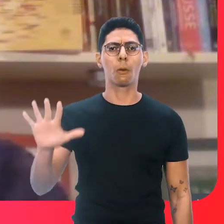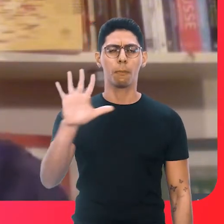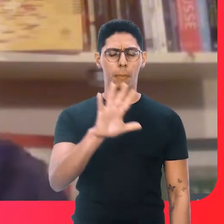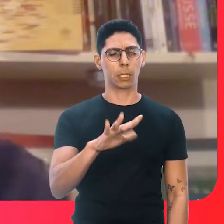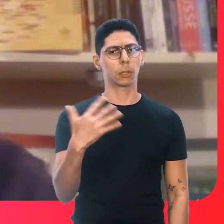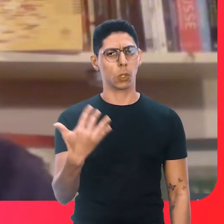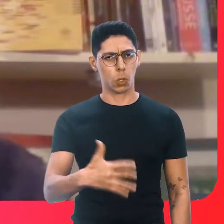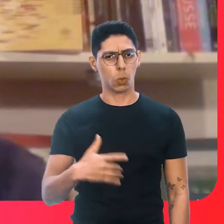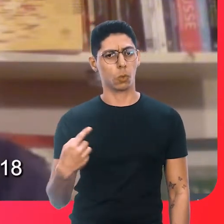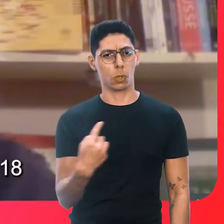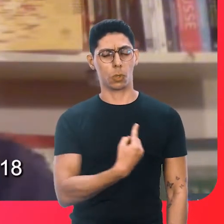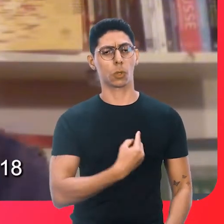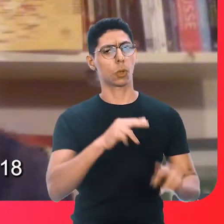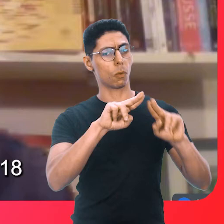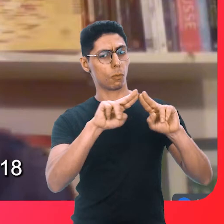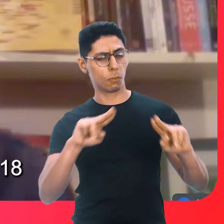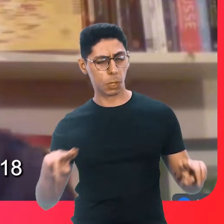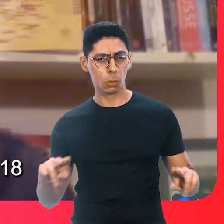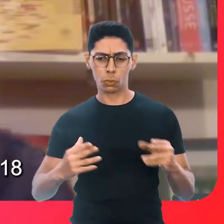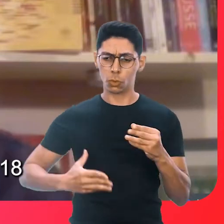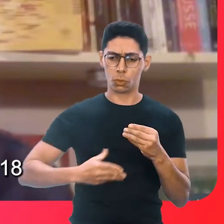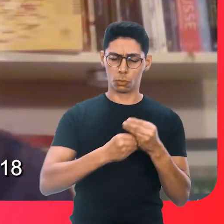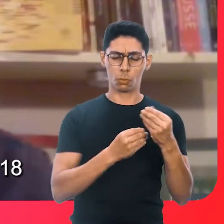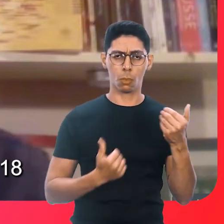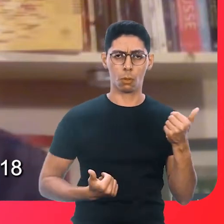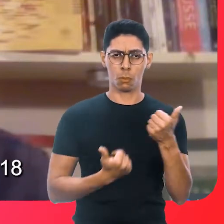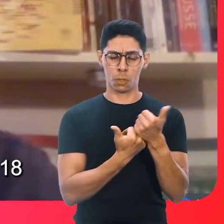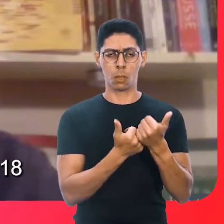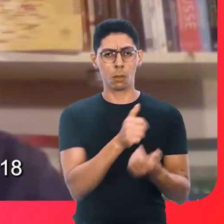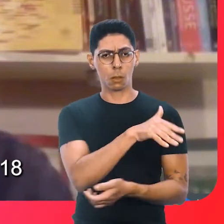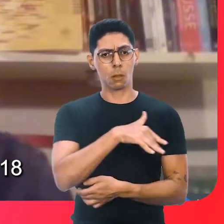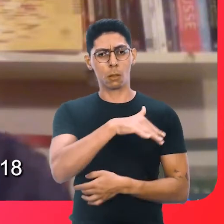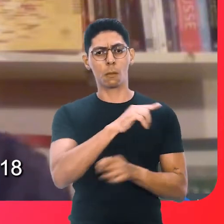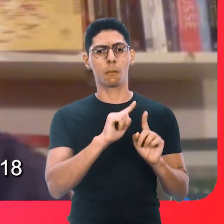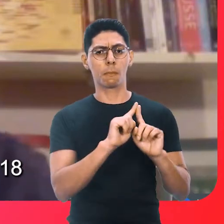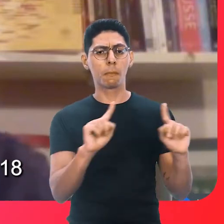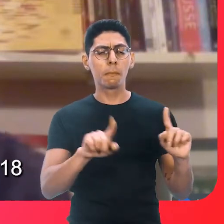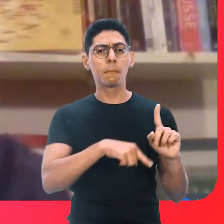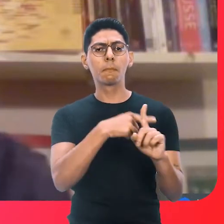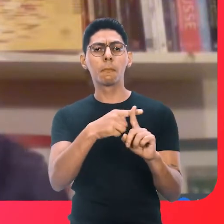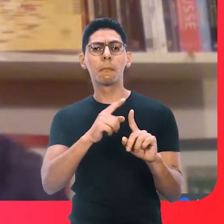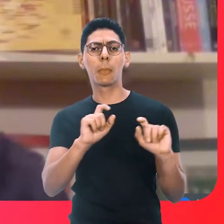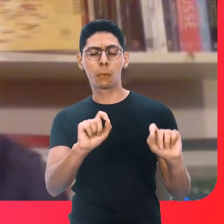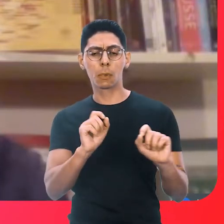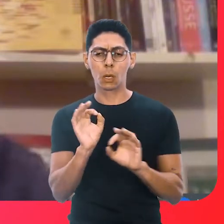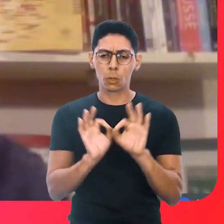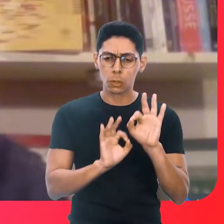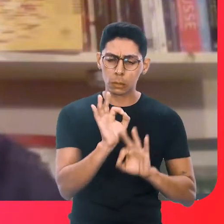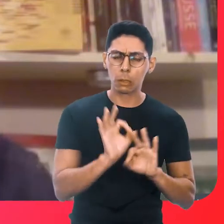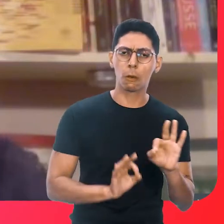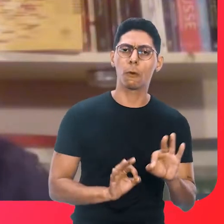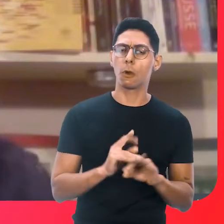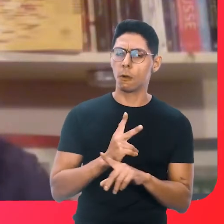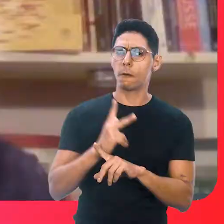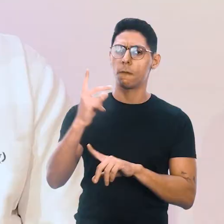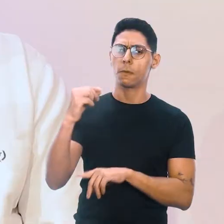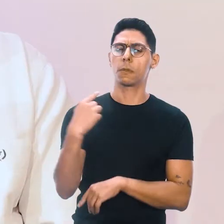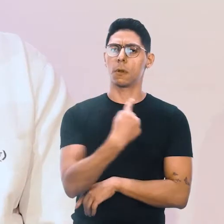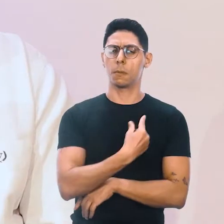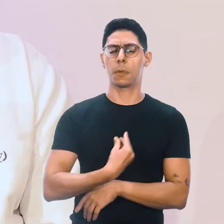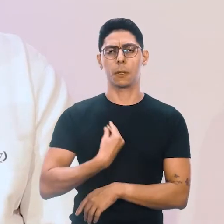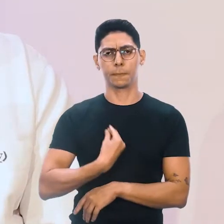nossa humilde contribuição lá na região, mas para a construção de 18 rebaixamentos de guia. Foi uma grande vitória para a gente, viu,